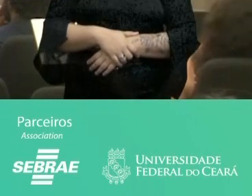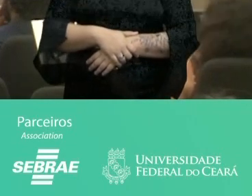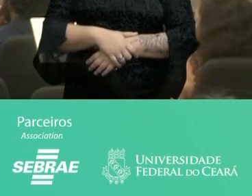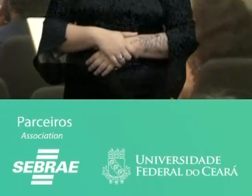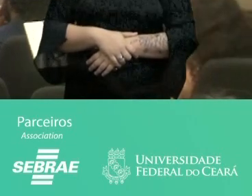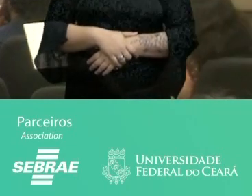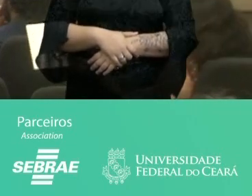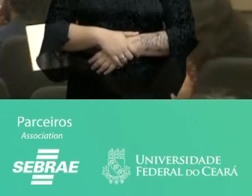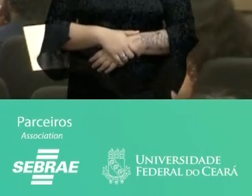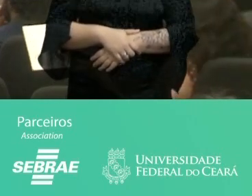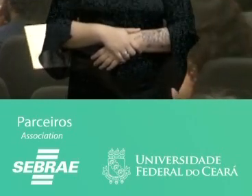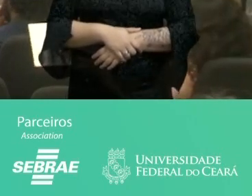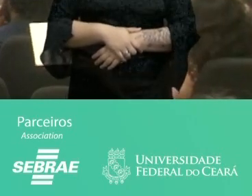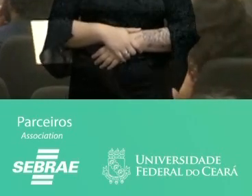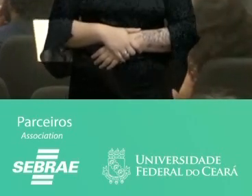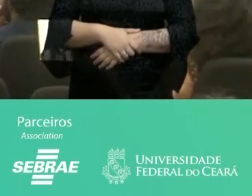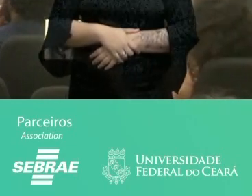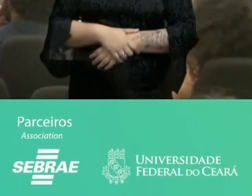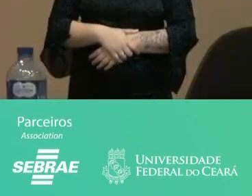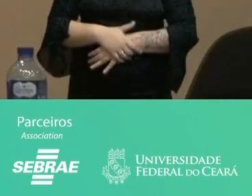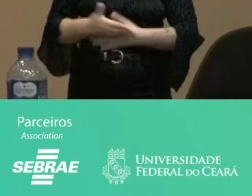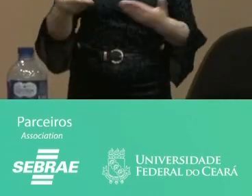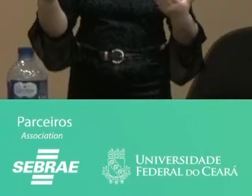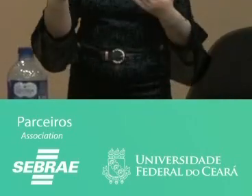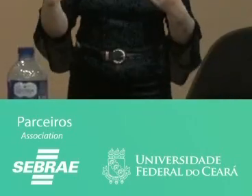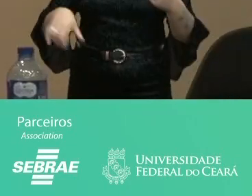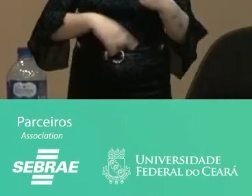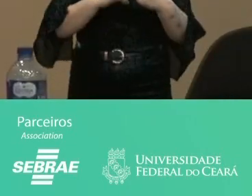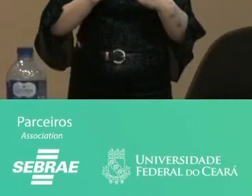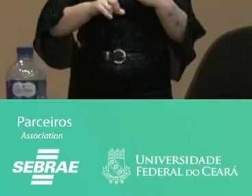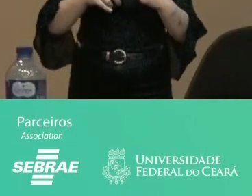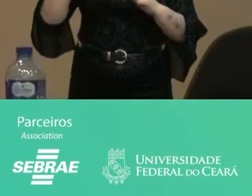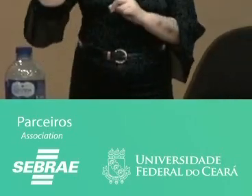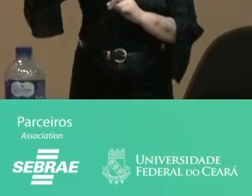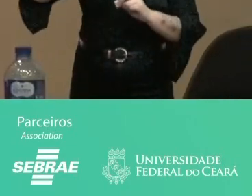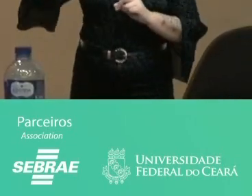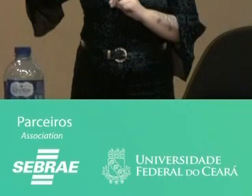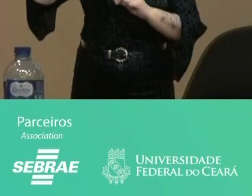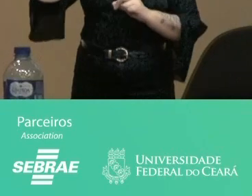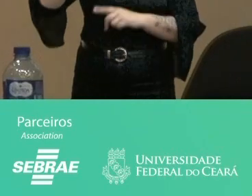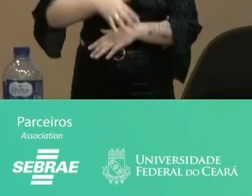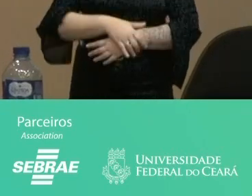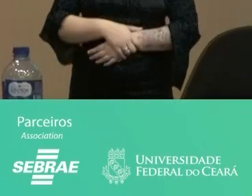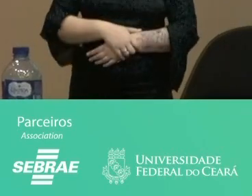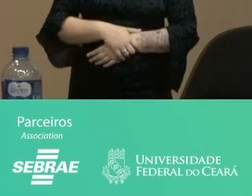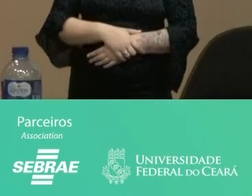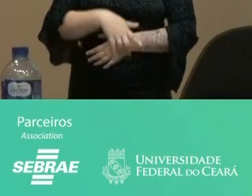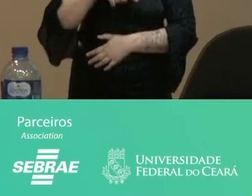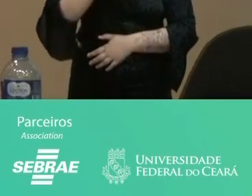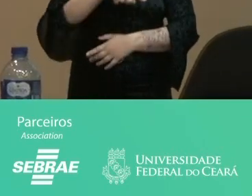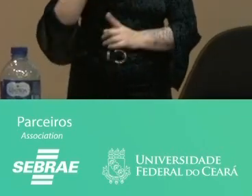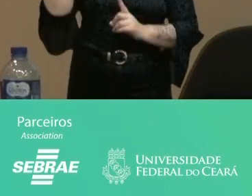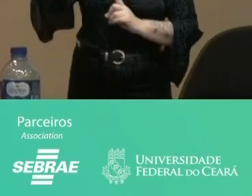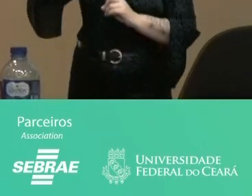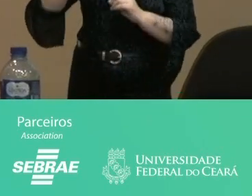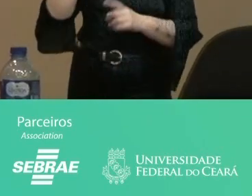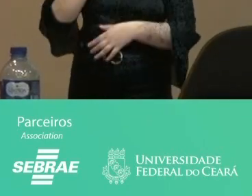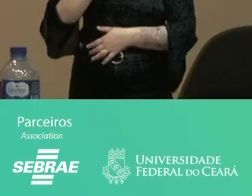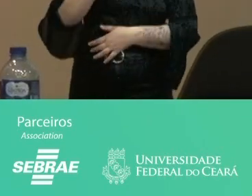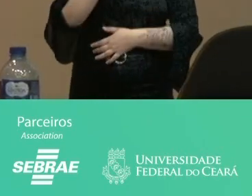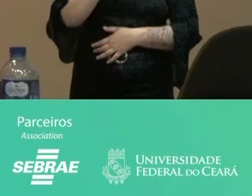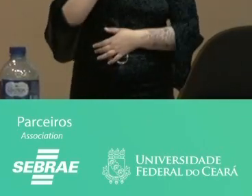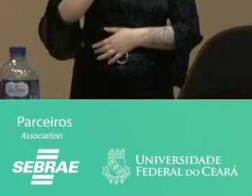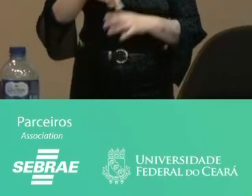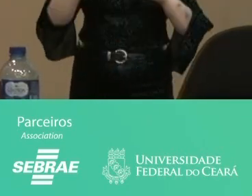agora para a nossa segunda palestra Now our second dessa tarde, talk tá? for this afternoon Essa palestra, This talk ela foi um